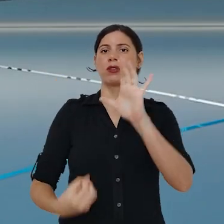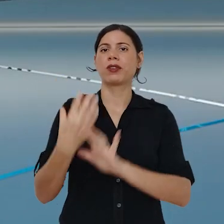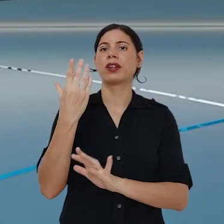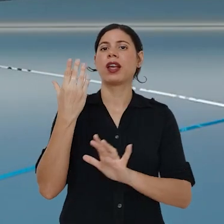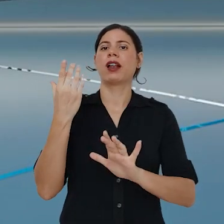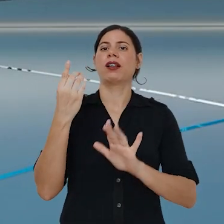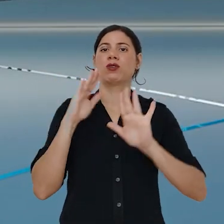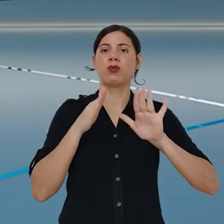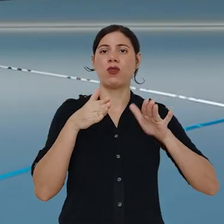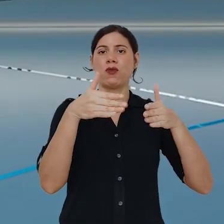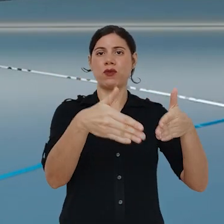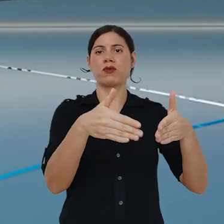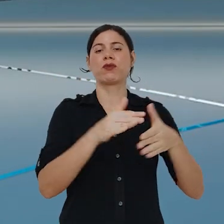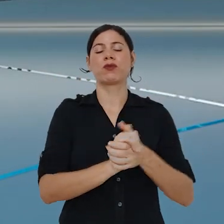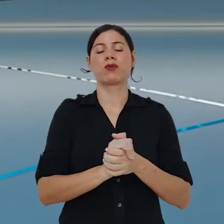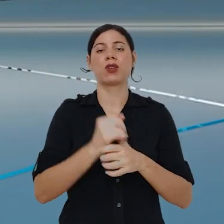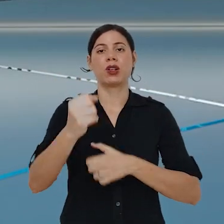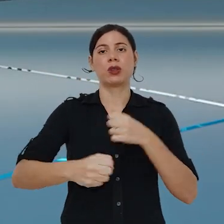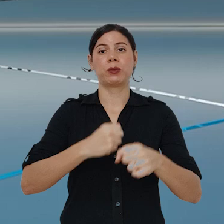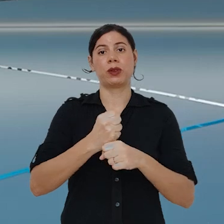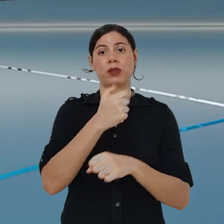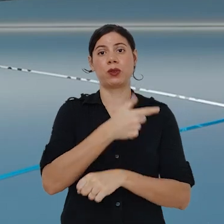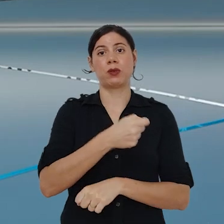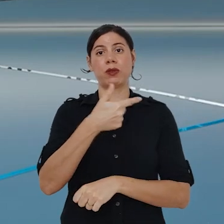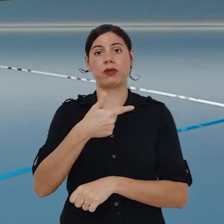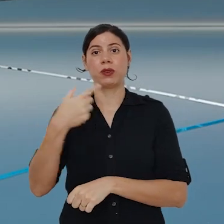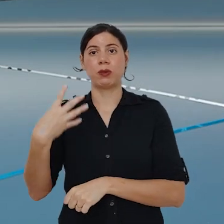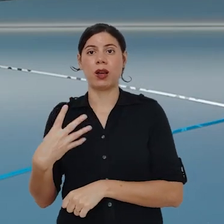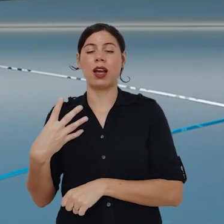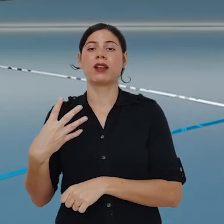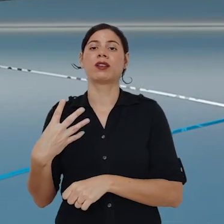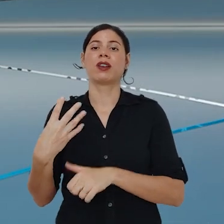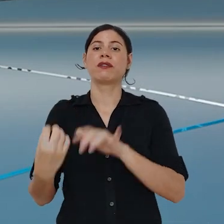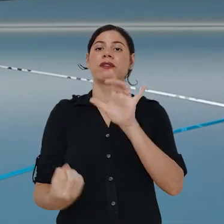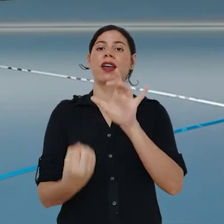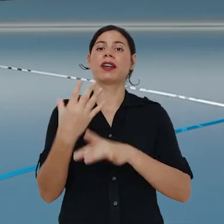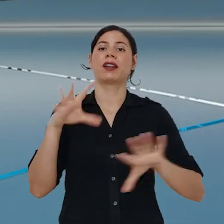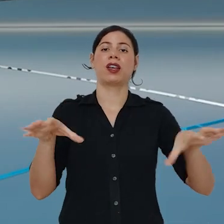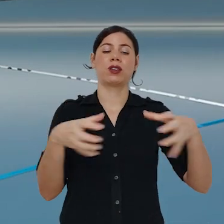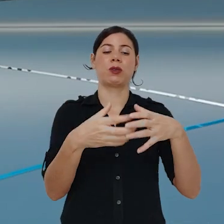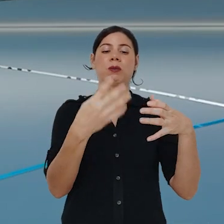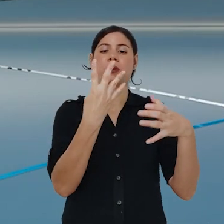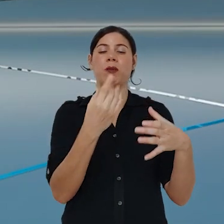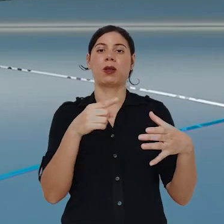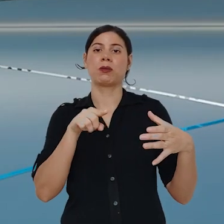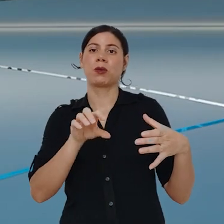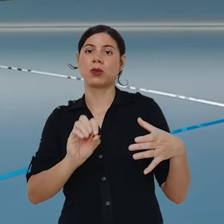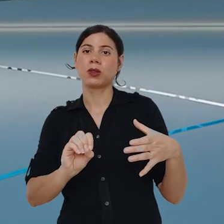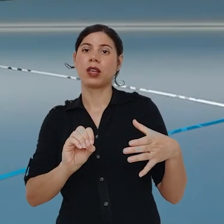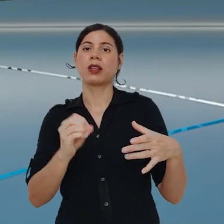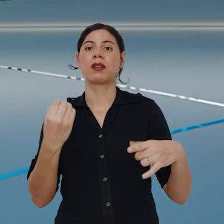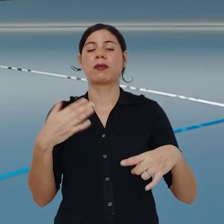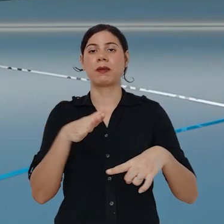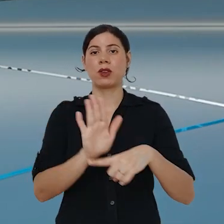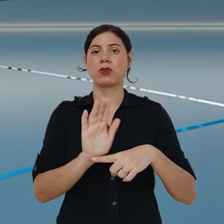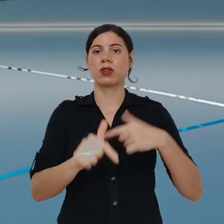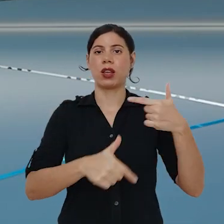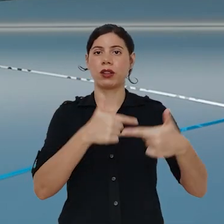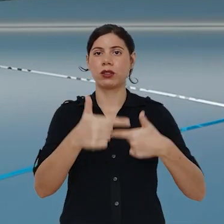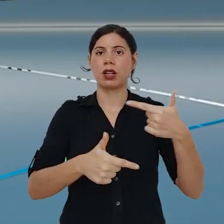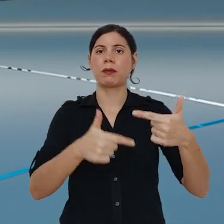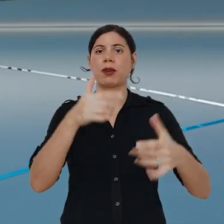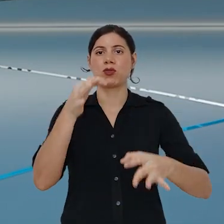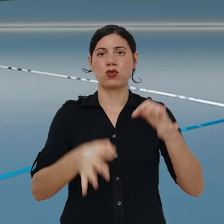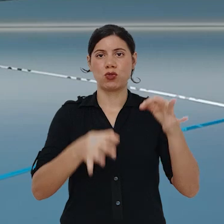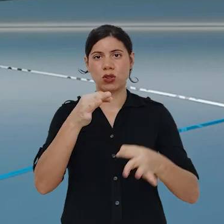são desenvolvidos com esse direcionamento. E em 2024, será a vez do lançamento das turmas 4.0, para ajudar